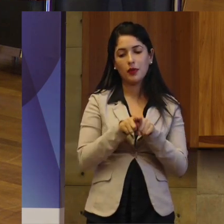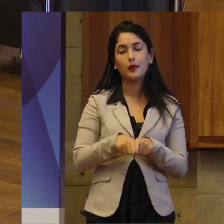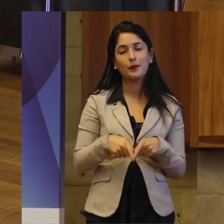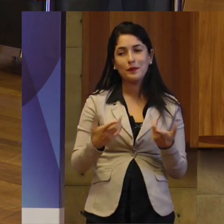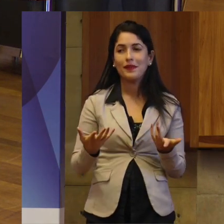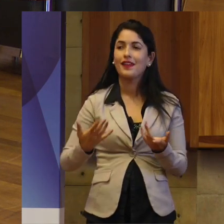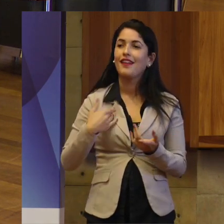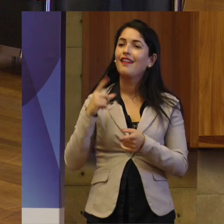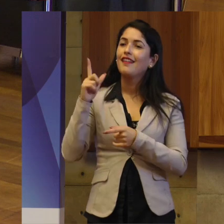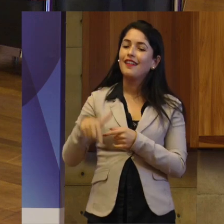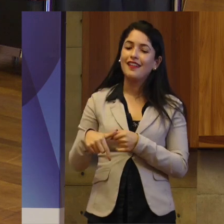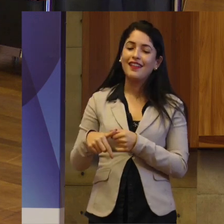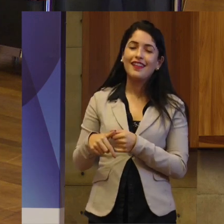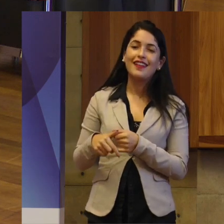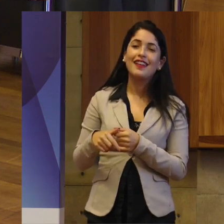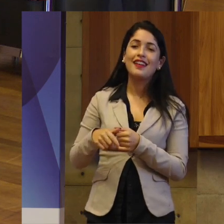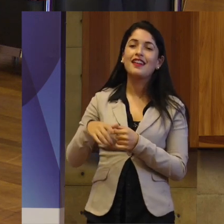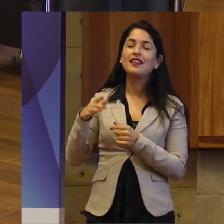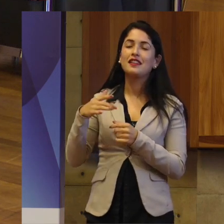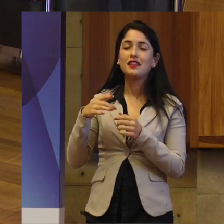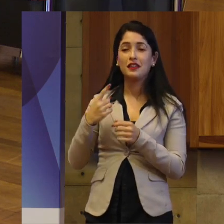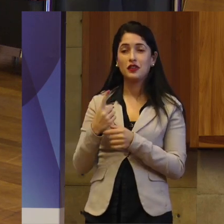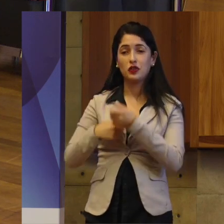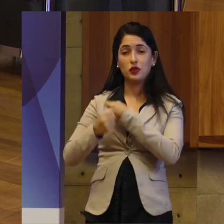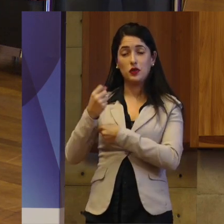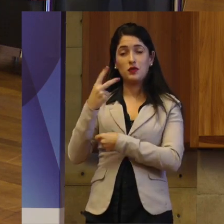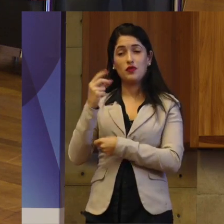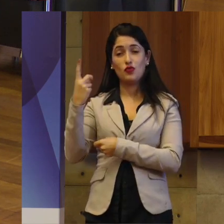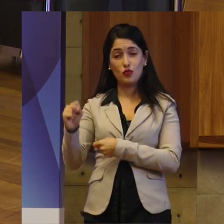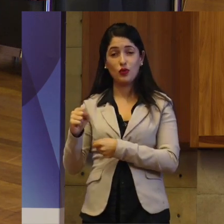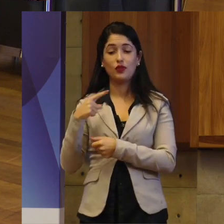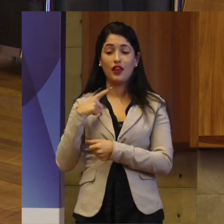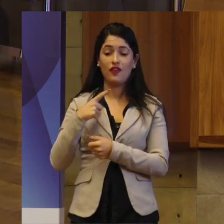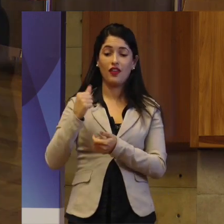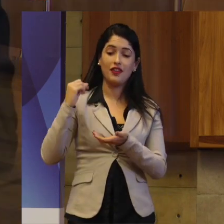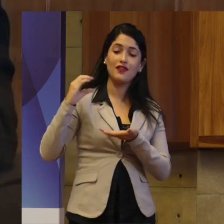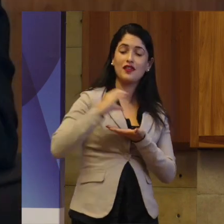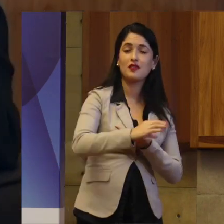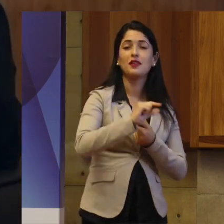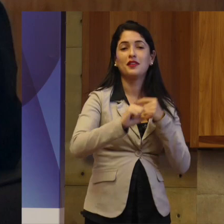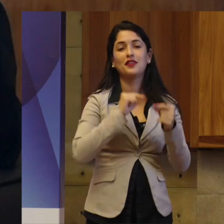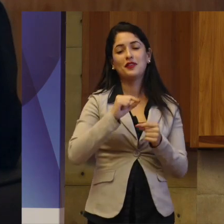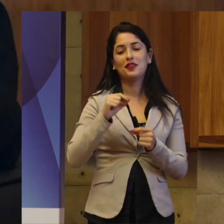A estimativa é que em 2018 houve um investimento de US$1,3 bilhão externo em startups brasileiras.